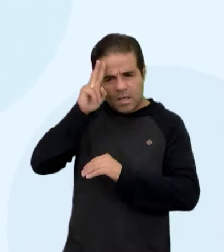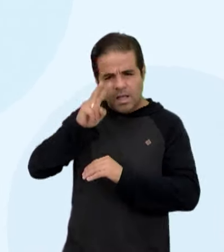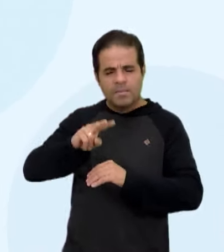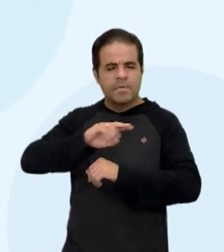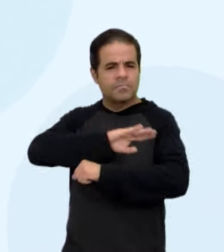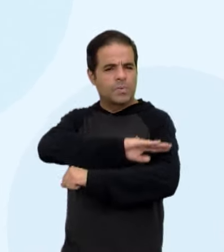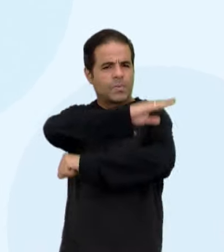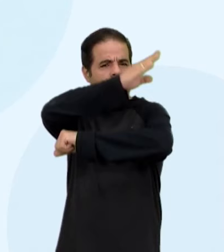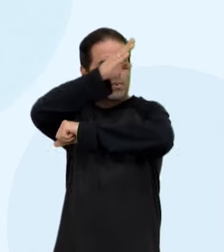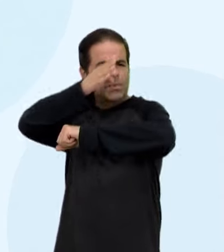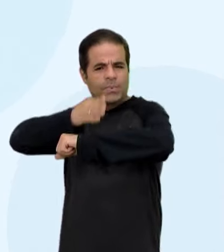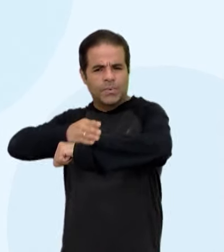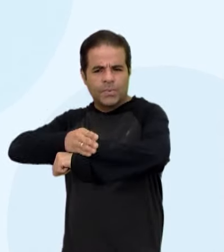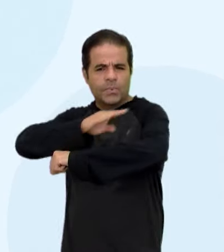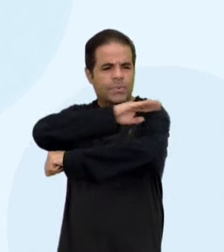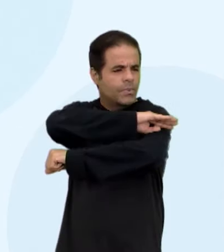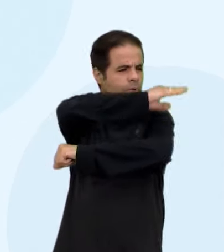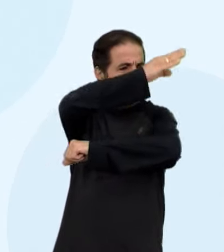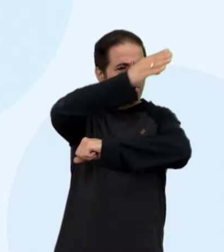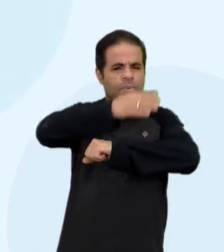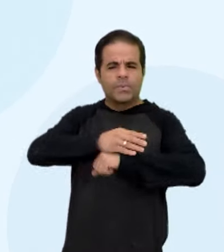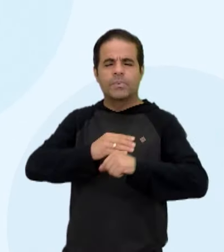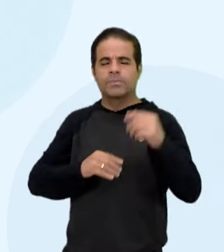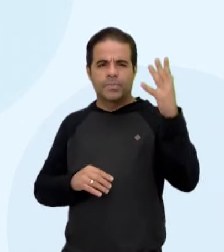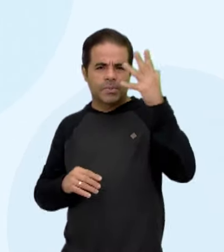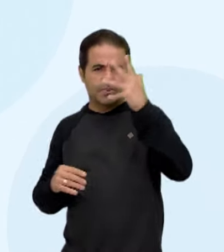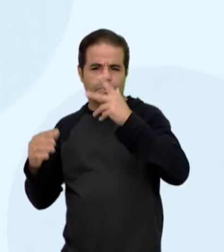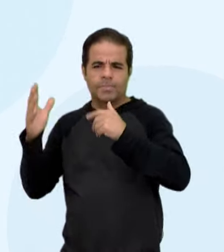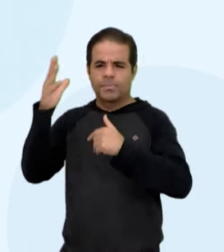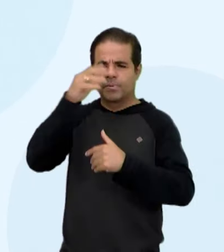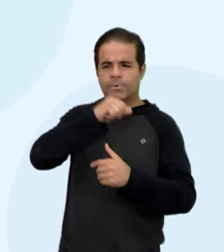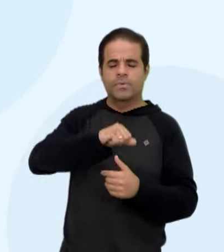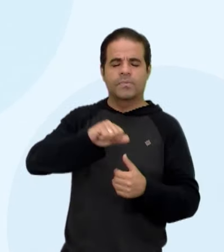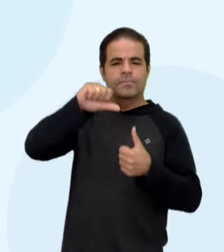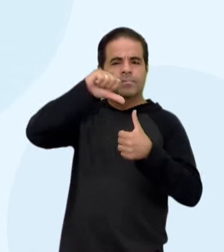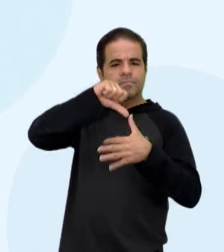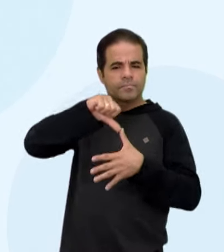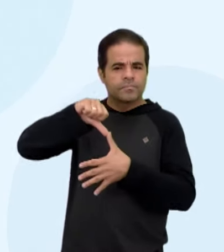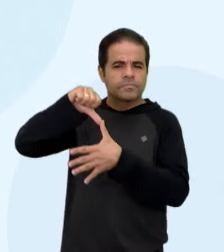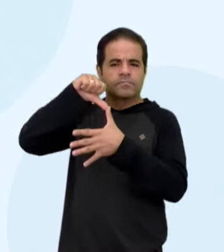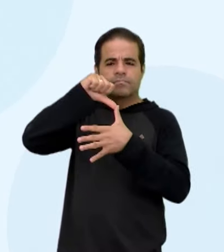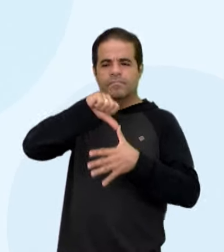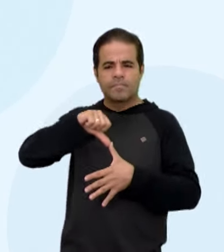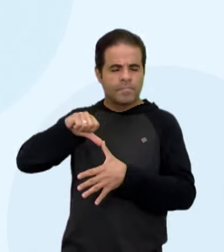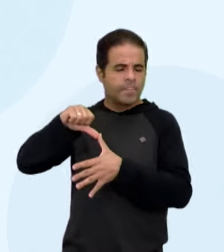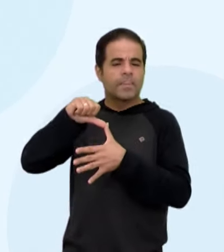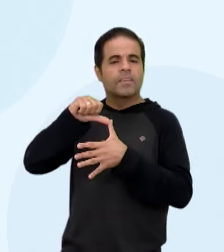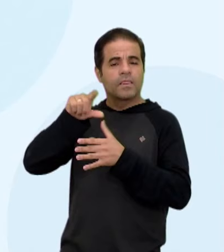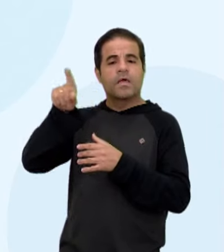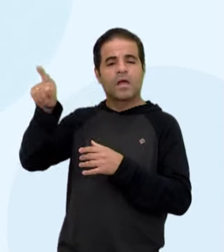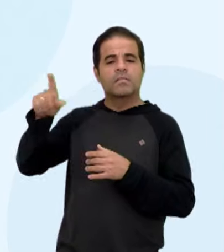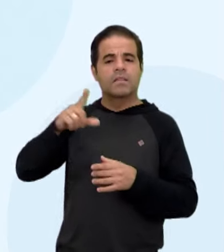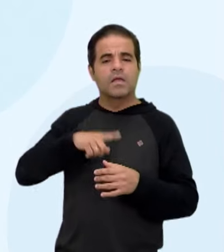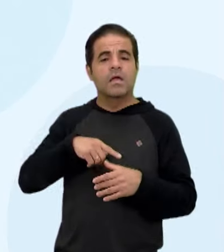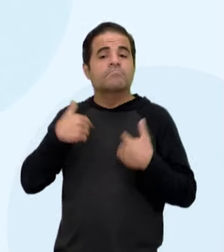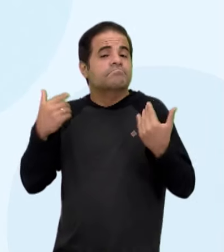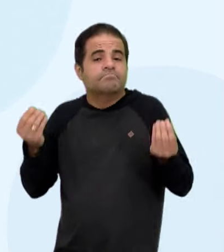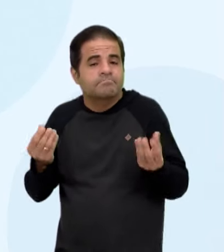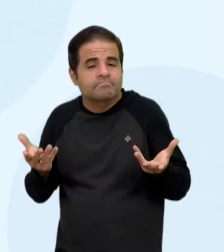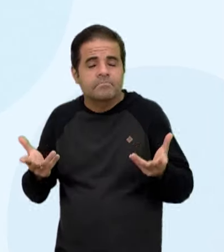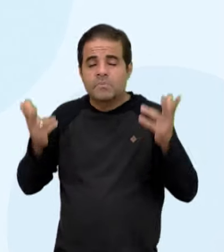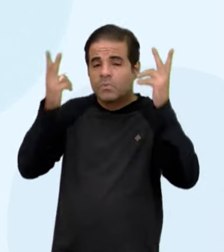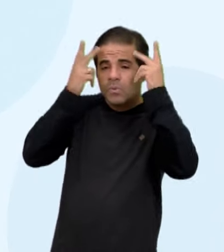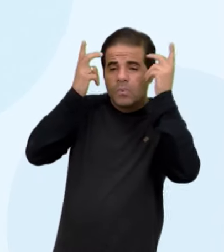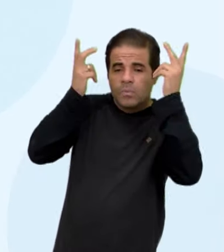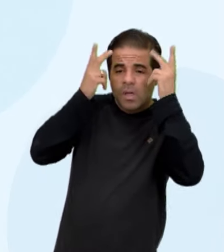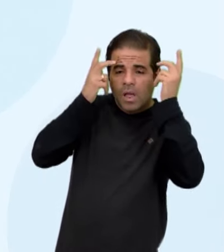cadeia de montanhas muito, muito bela, né, aqui da América do Sul, e a Cordilheira dos Andes. É uma paisagem natural